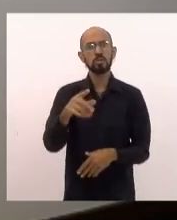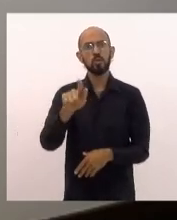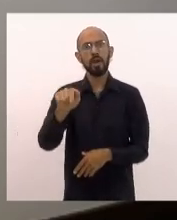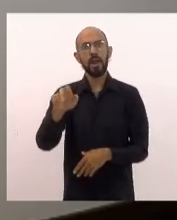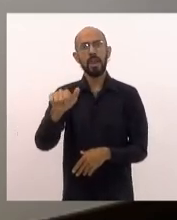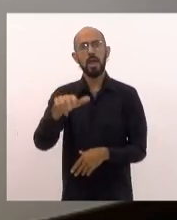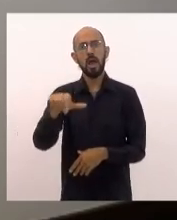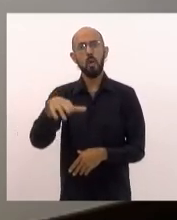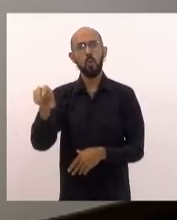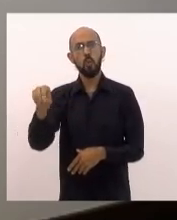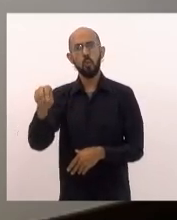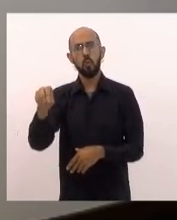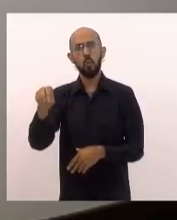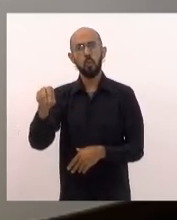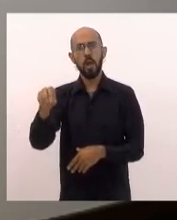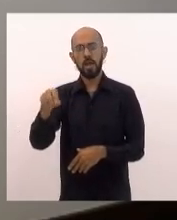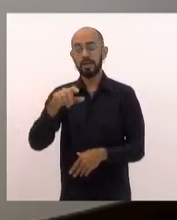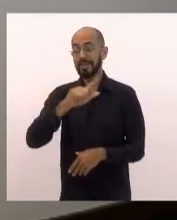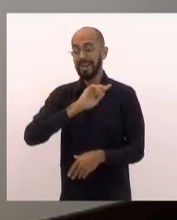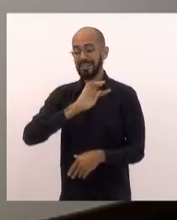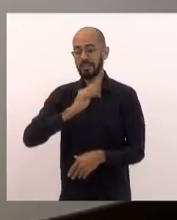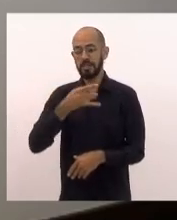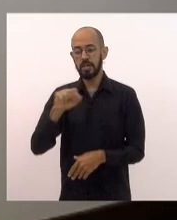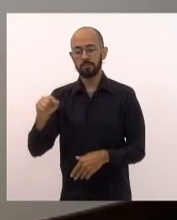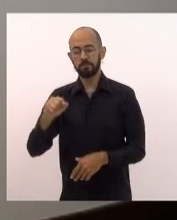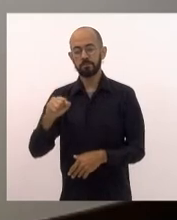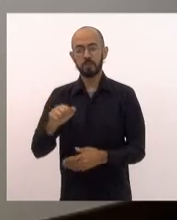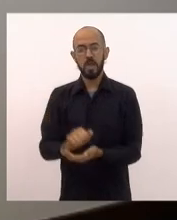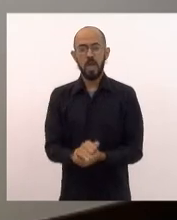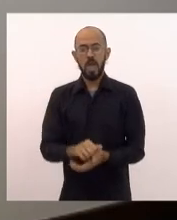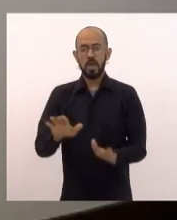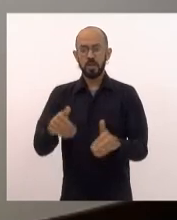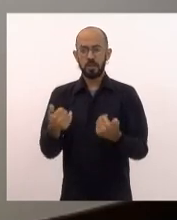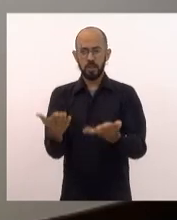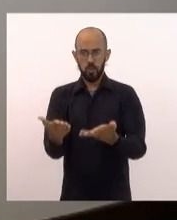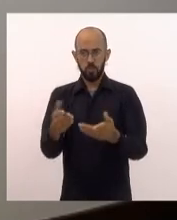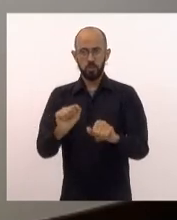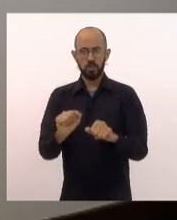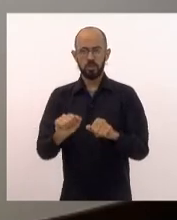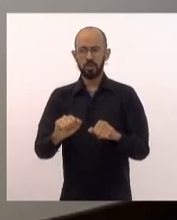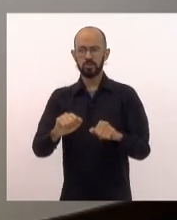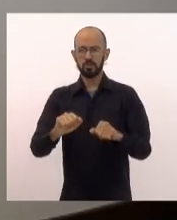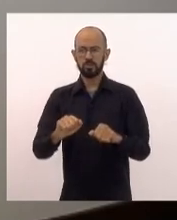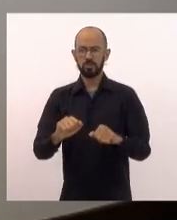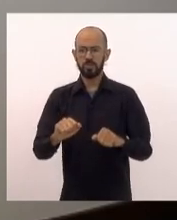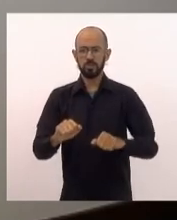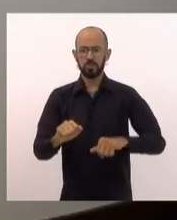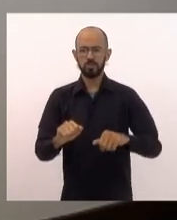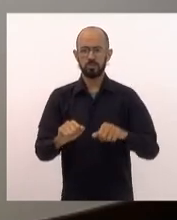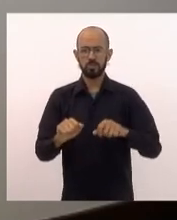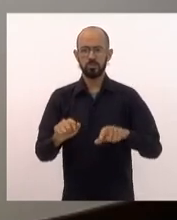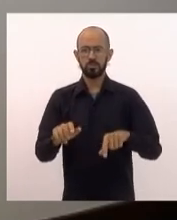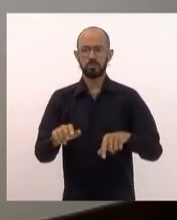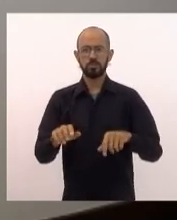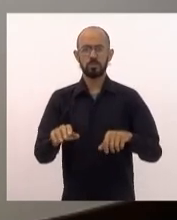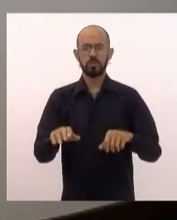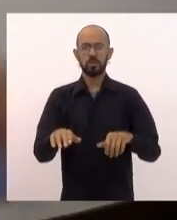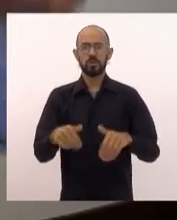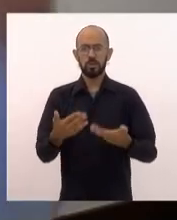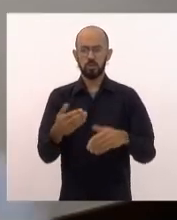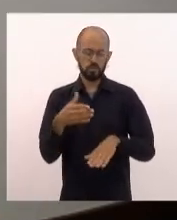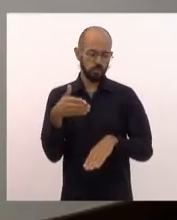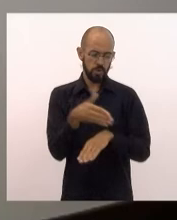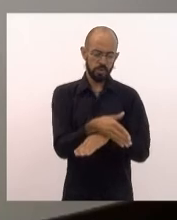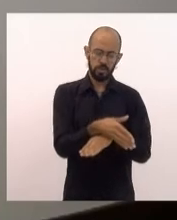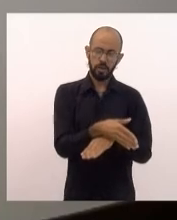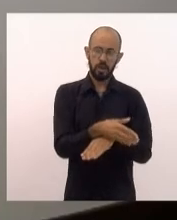seja, menos de um terço de todos os passageiros que desembarcaram no Rio de Janeiro, né, ou embarcaram no Rio de Janeiro,